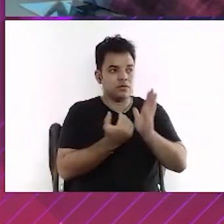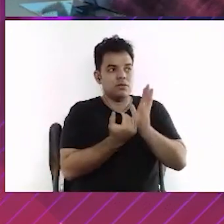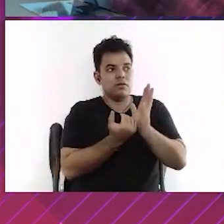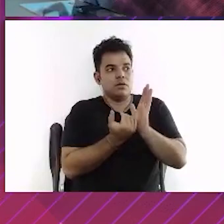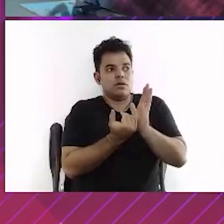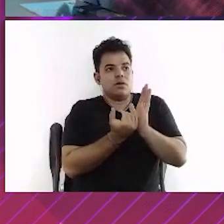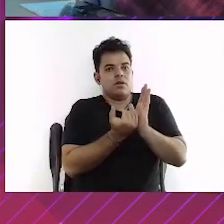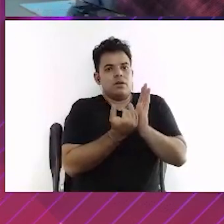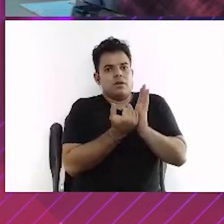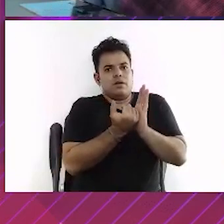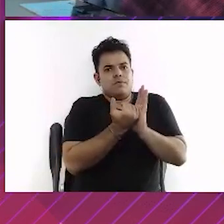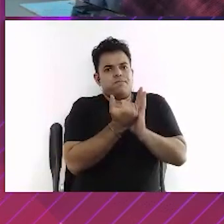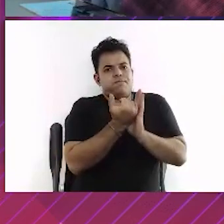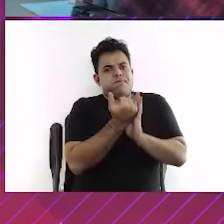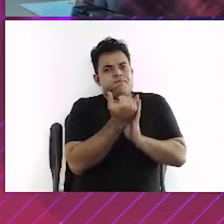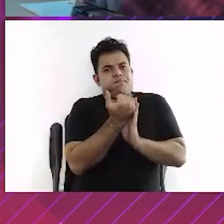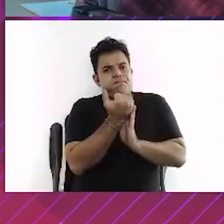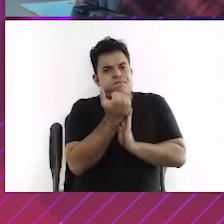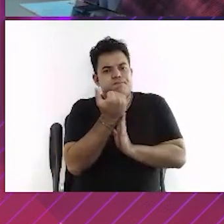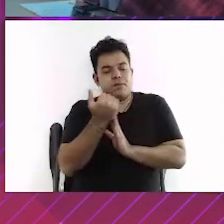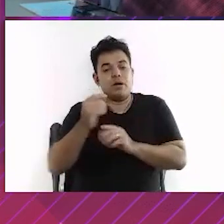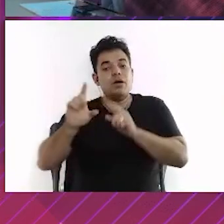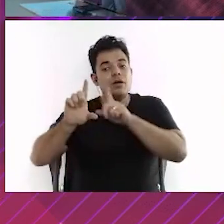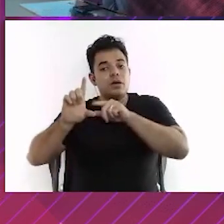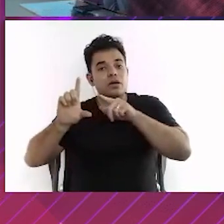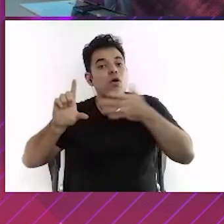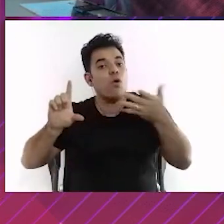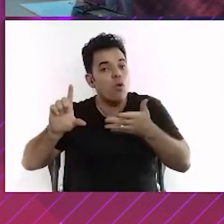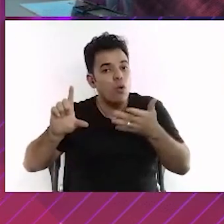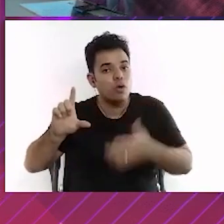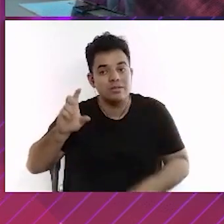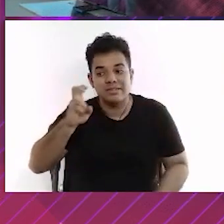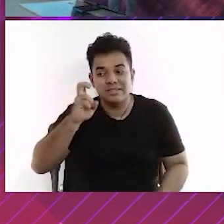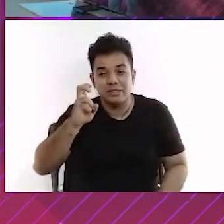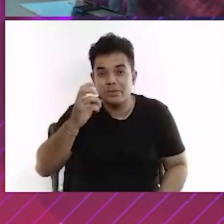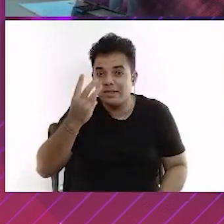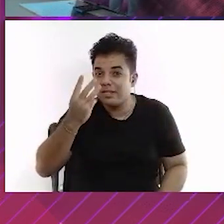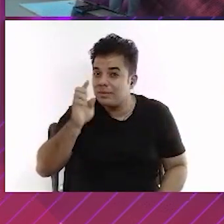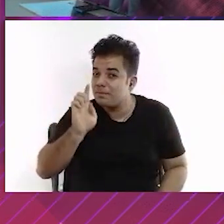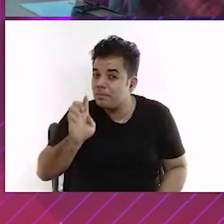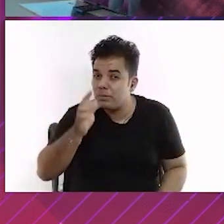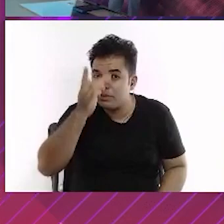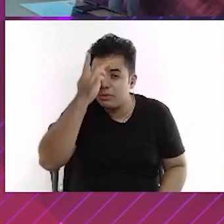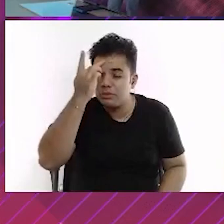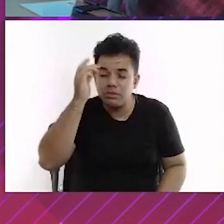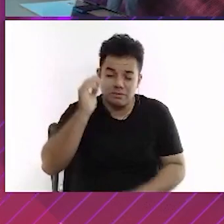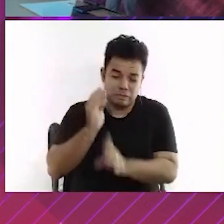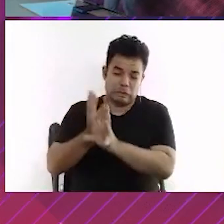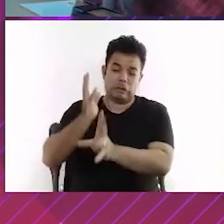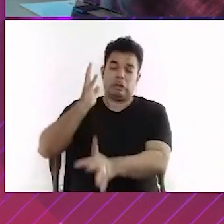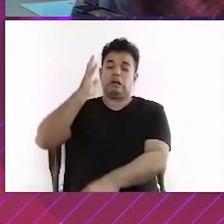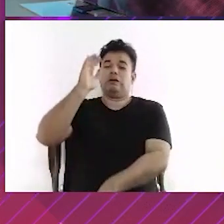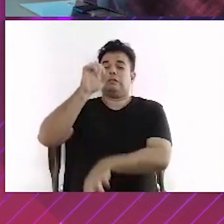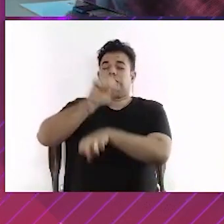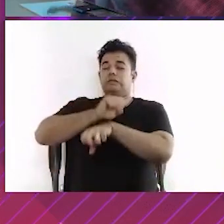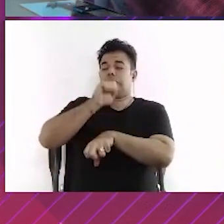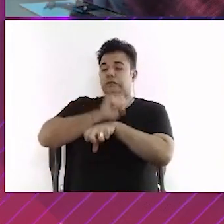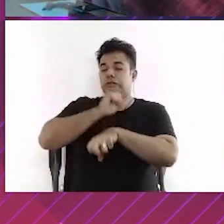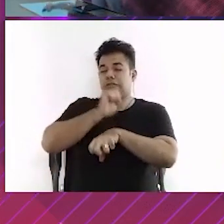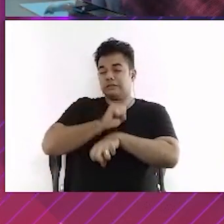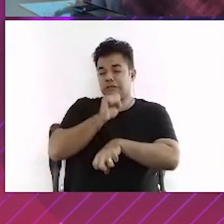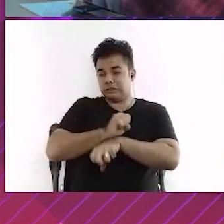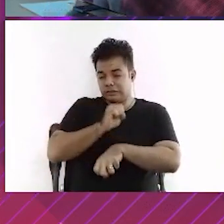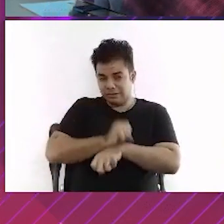longo do tempo. Hoje, a fila de espera é de aproximadamente 53 mil pessoas. E, infelizmente, essas pessoas que estão aguardando um